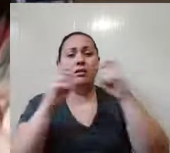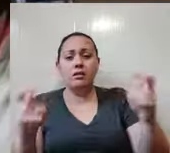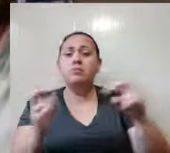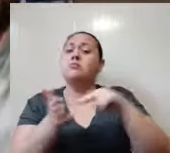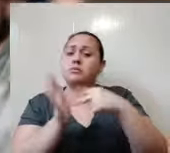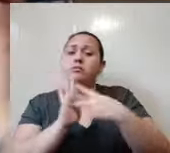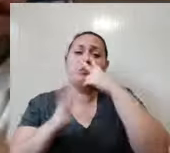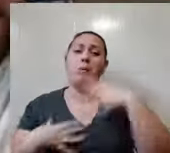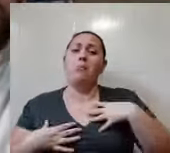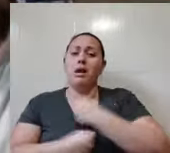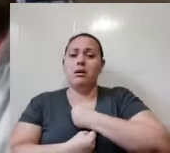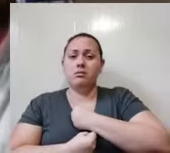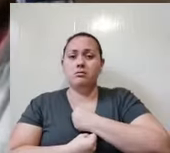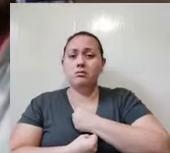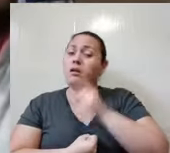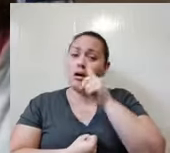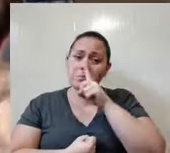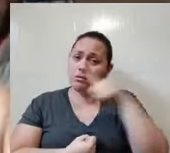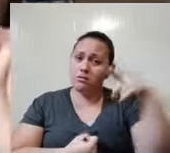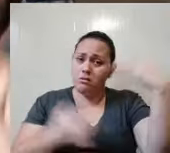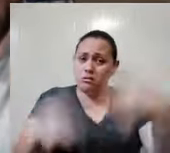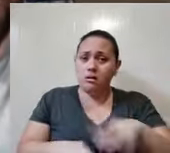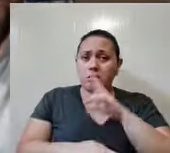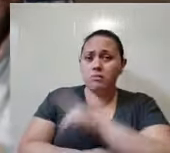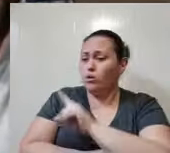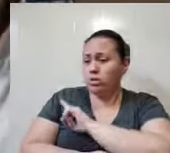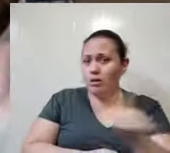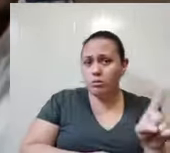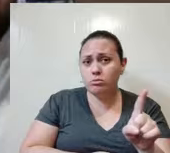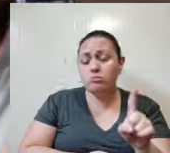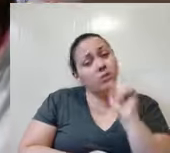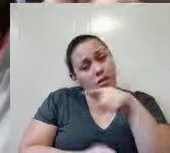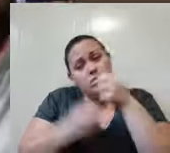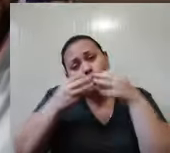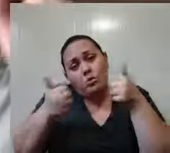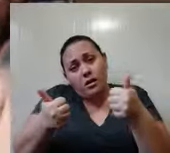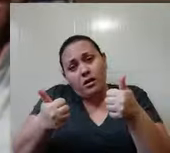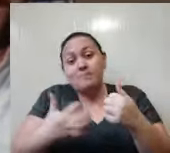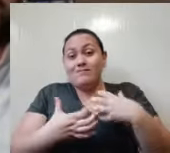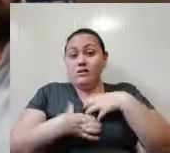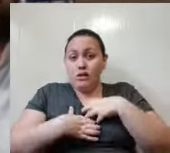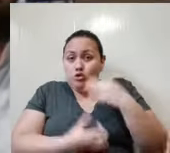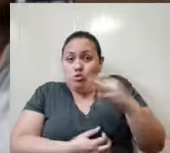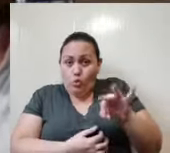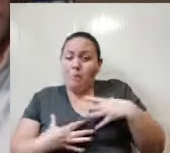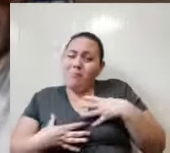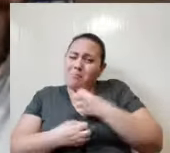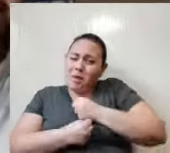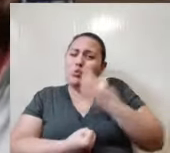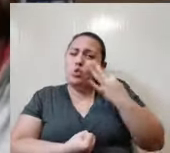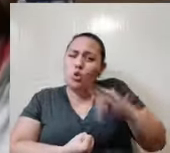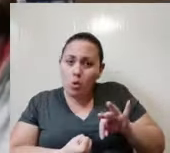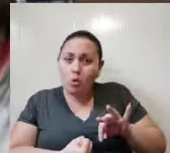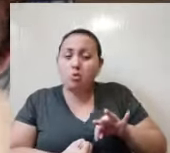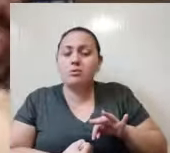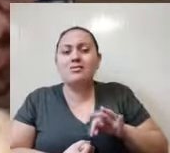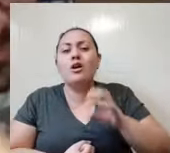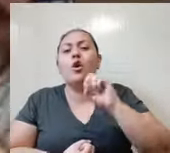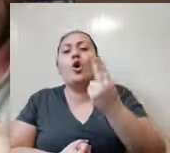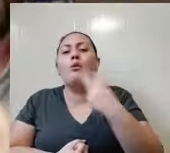pode, e daí tu vai te atirar no chão e começar a gritar, isso é uma frustração. E a tua mãe fez certo em não te dar aquele chocolate. E tá tudo bem.